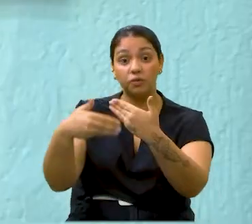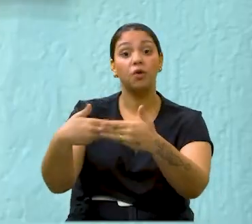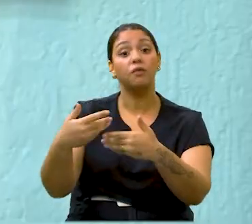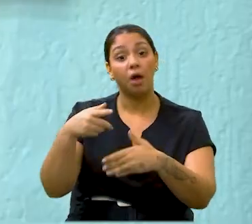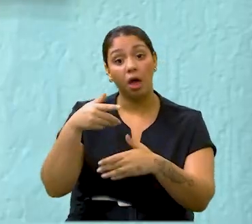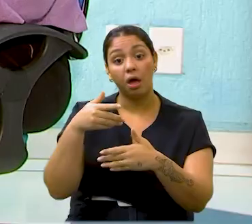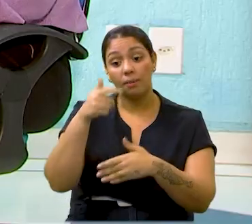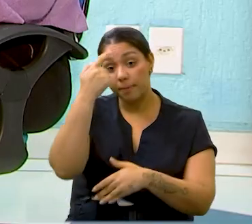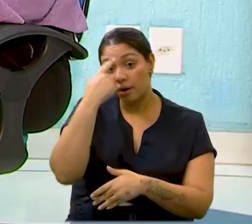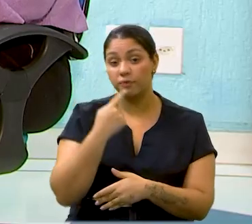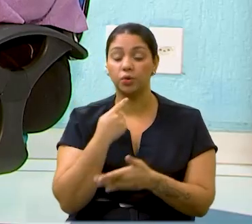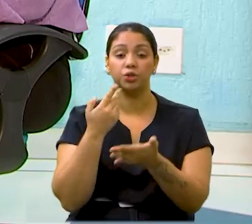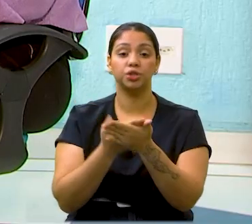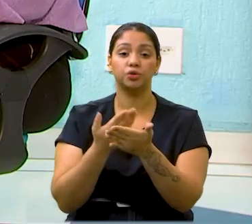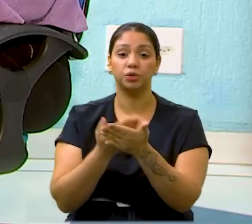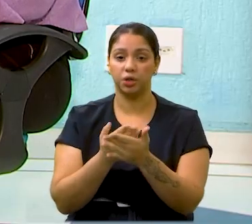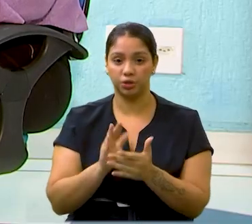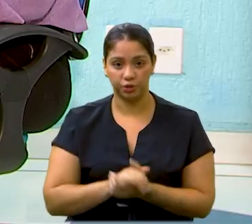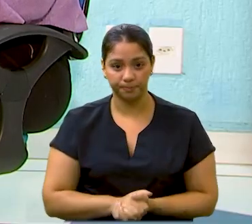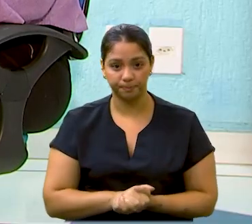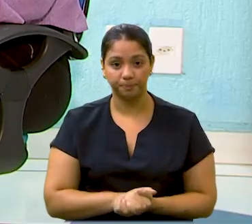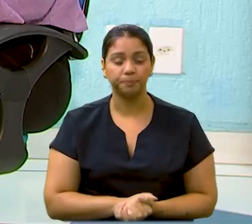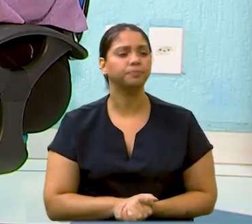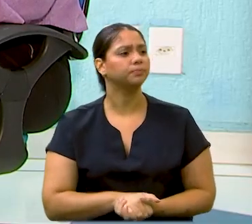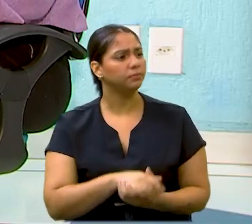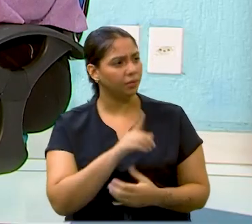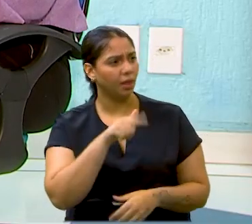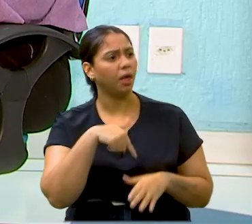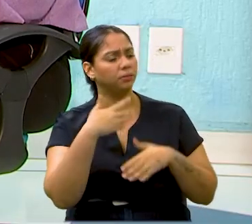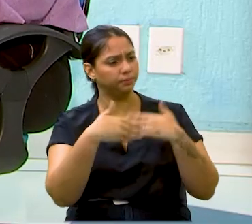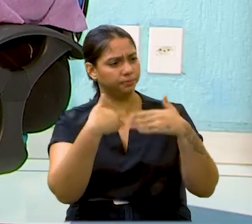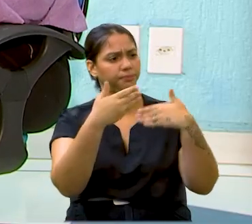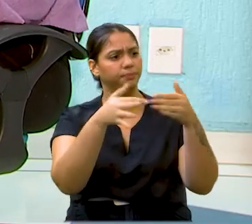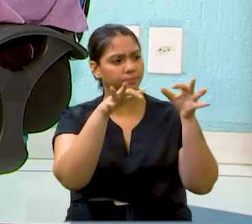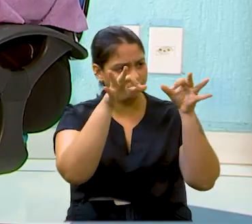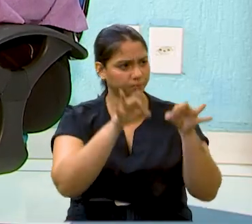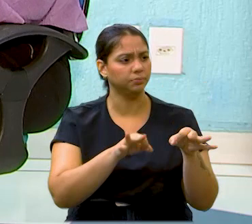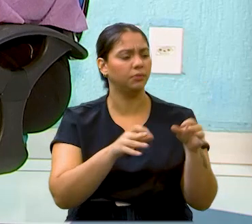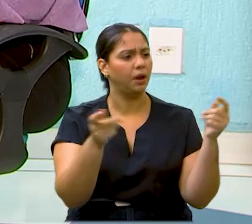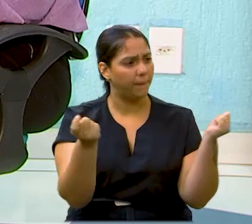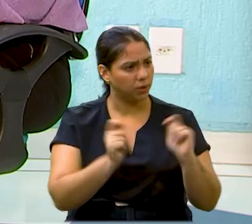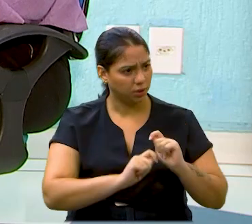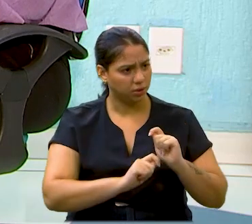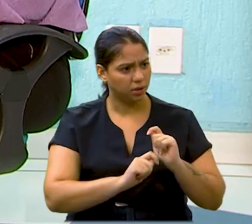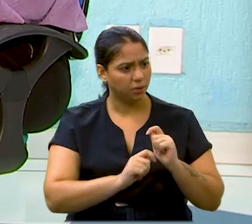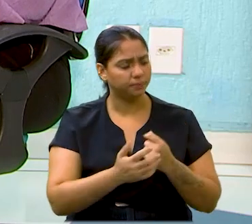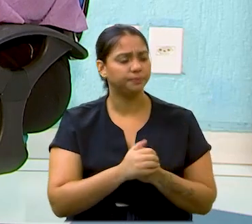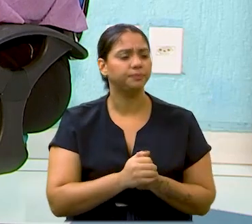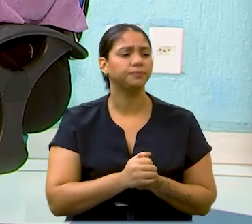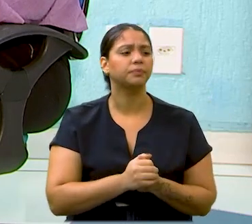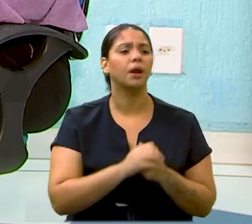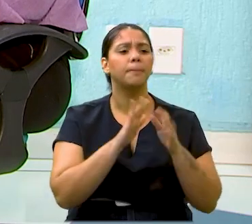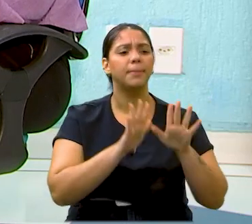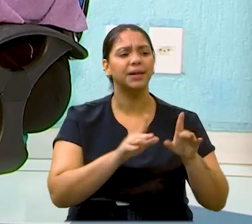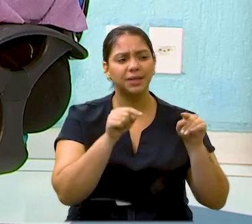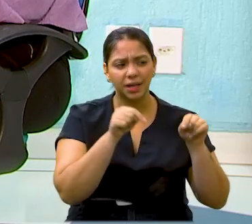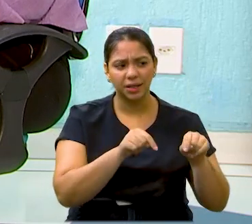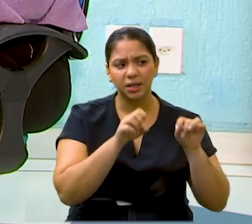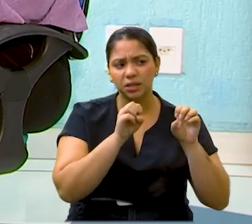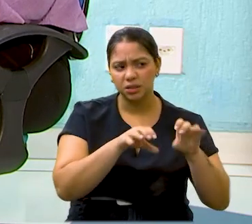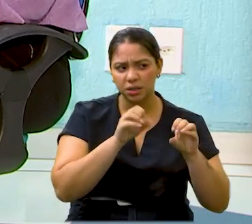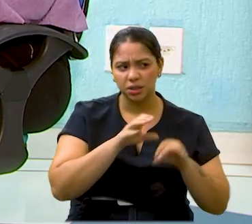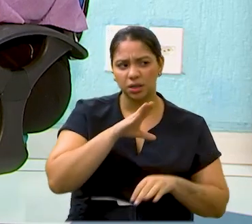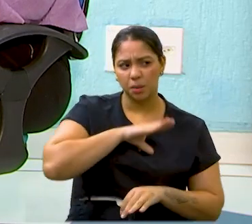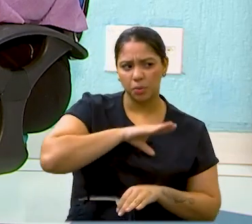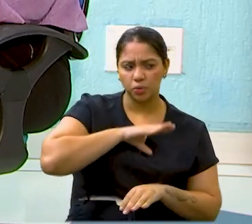de estudante. Tá? Desenvolver de fato esse potencial. Exato. Mas aqui vocês ensinam,